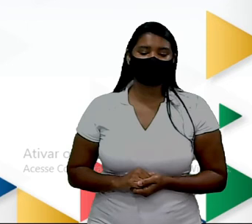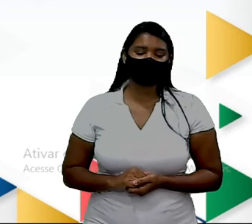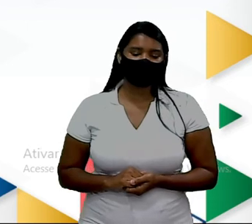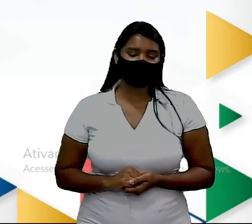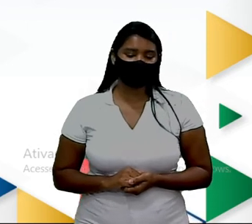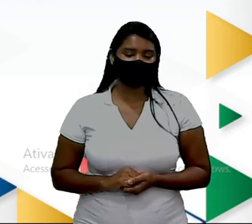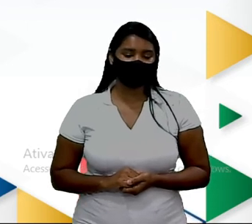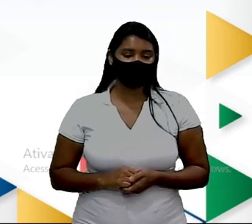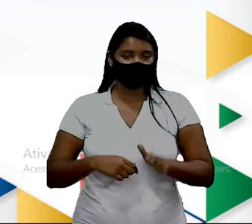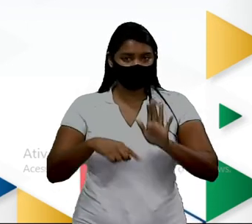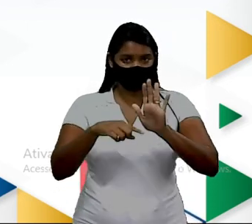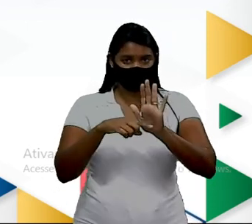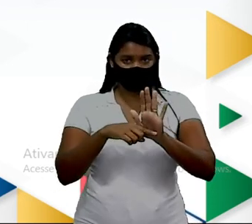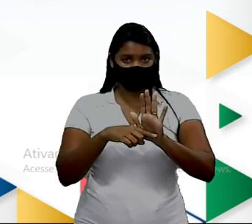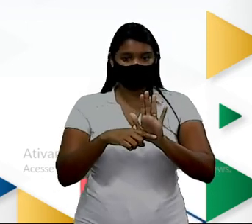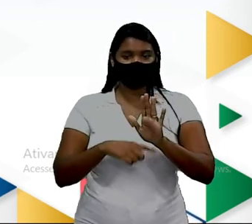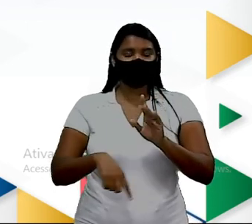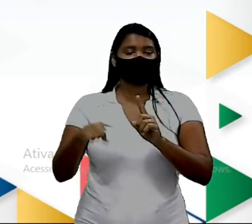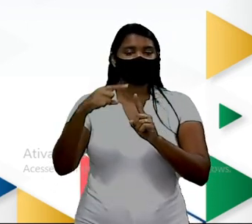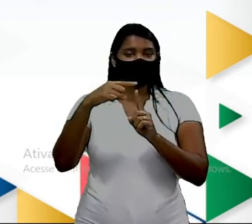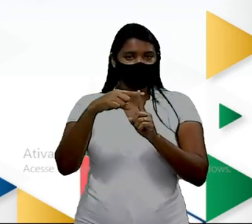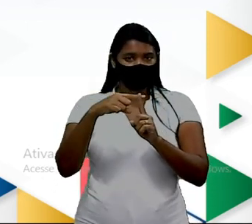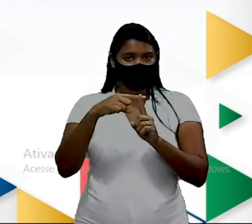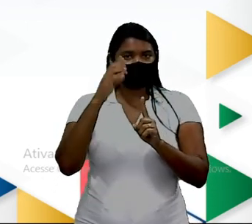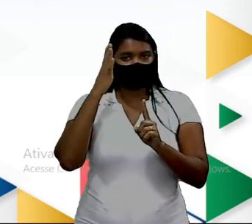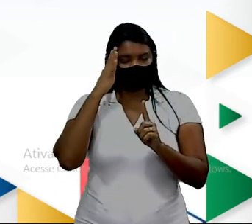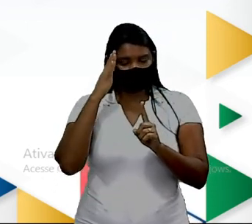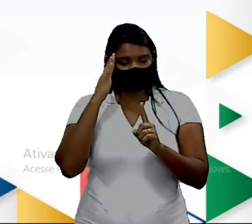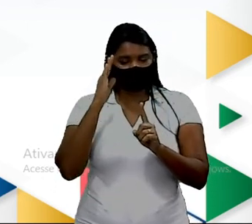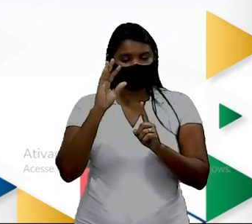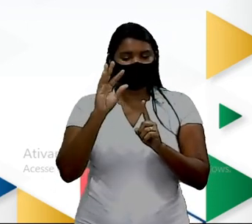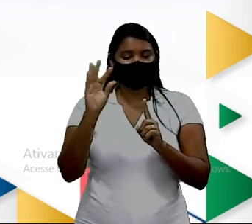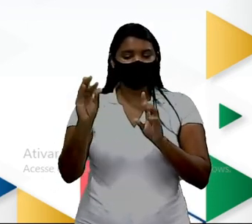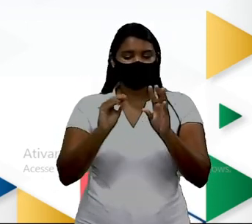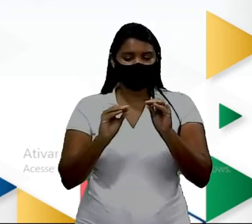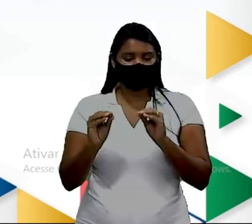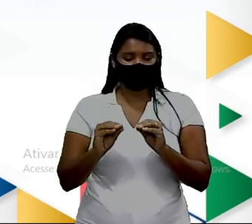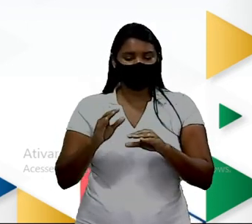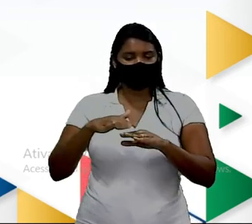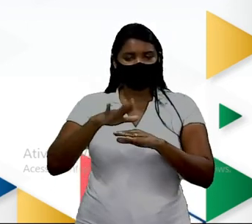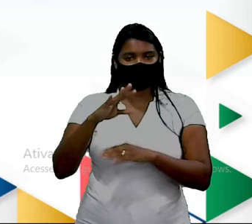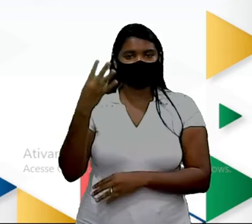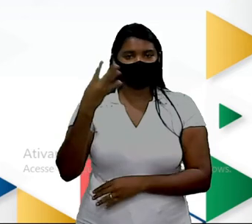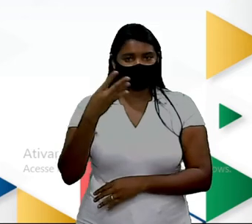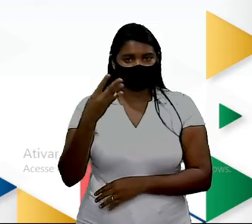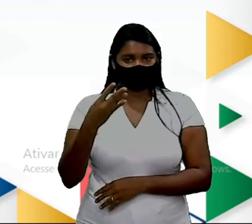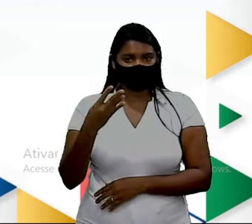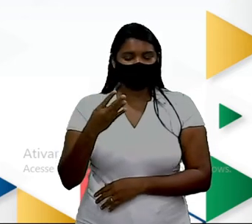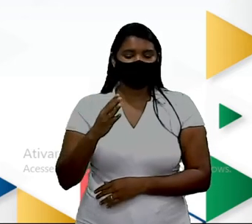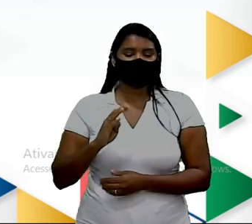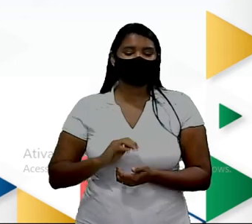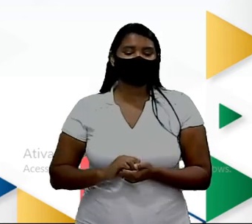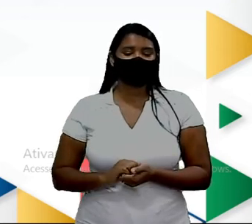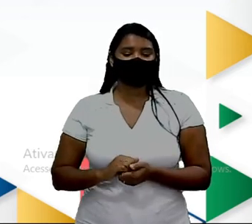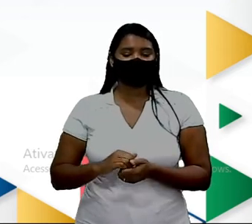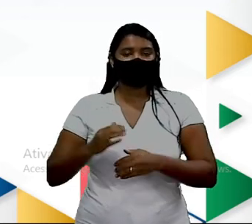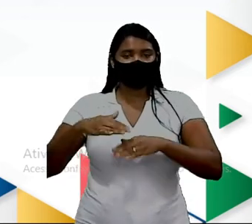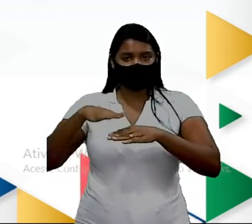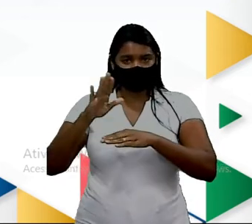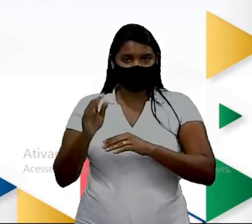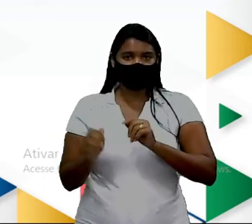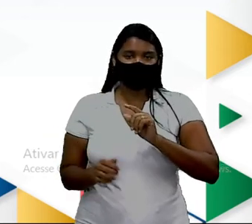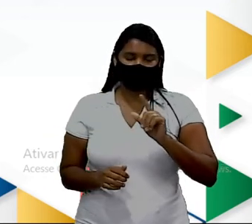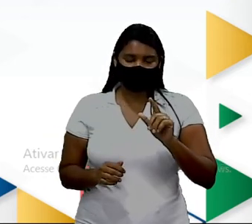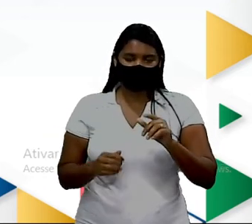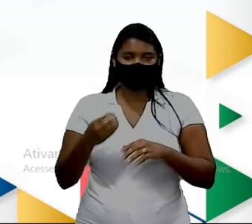passa para o outro lado mais? Pronto, ele fez isso. Aí ele adicionou mais 4 de um lado e mais 4 do outro, como se fosse numa balança,